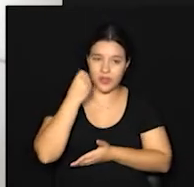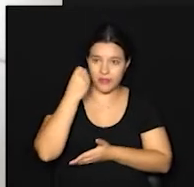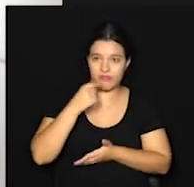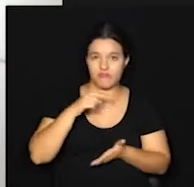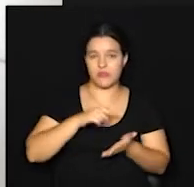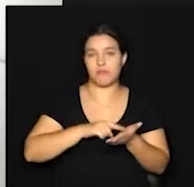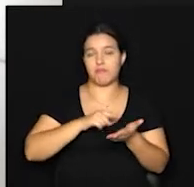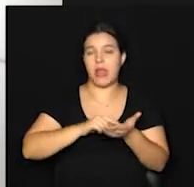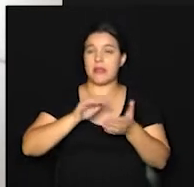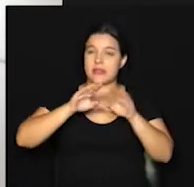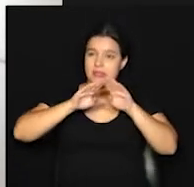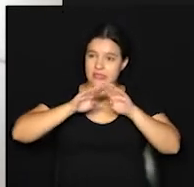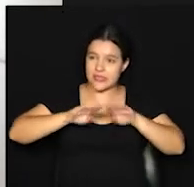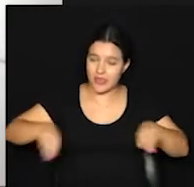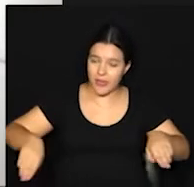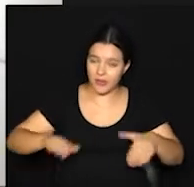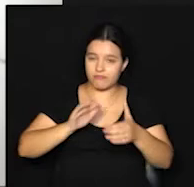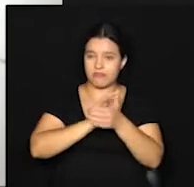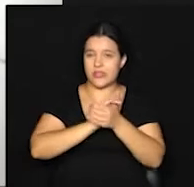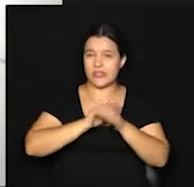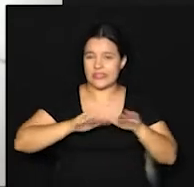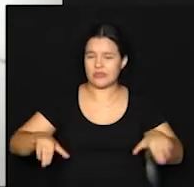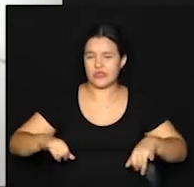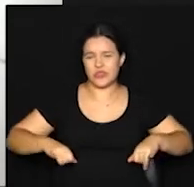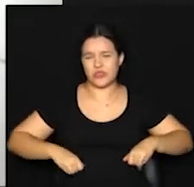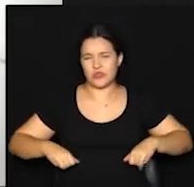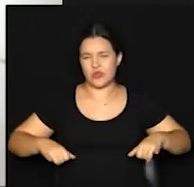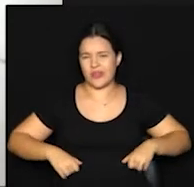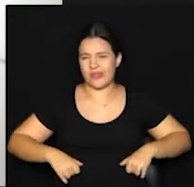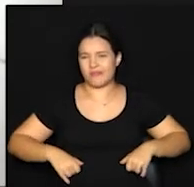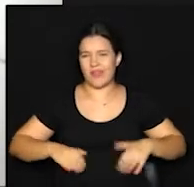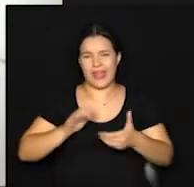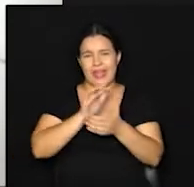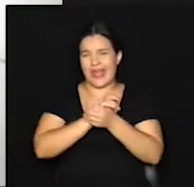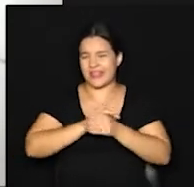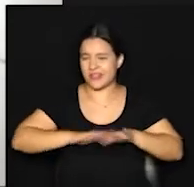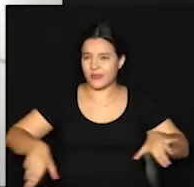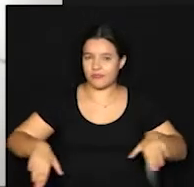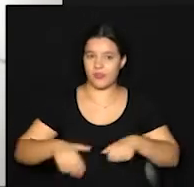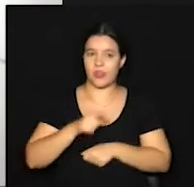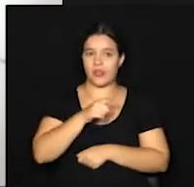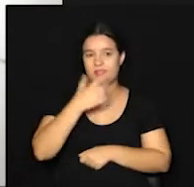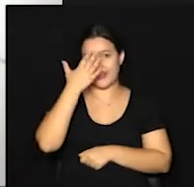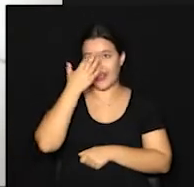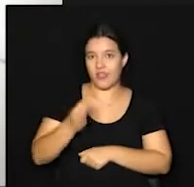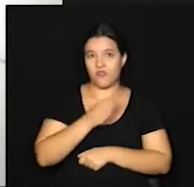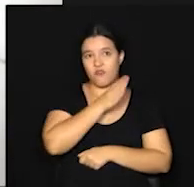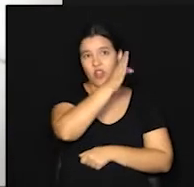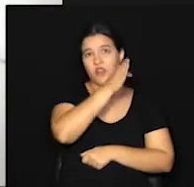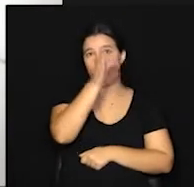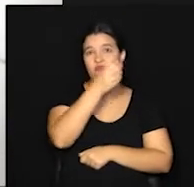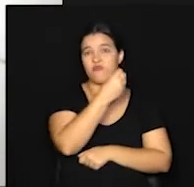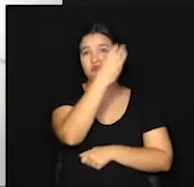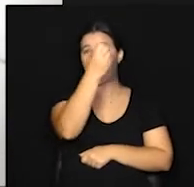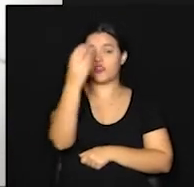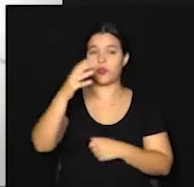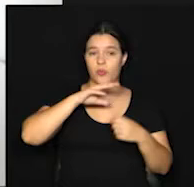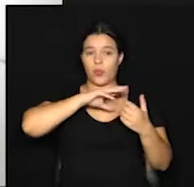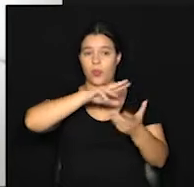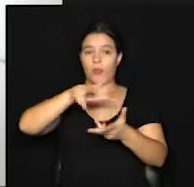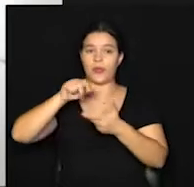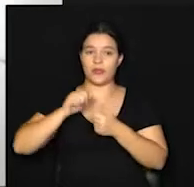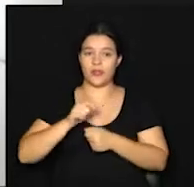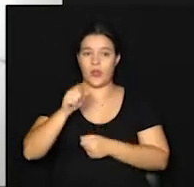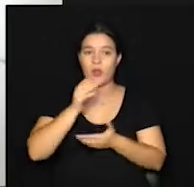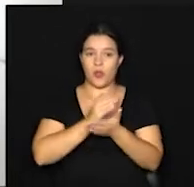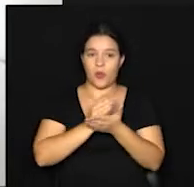era nem abusiva nem nada, era só uma relação desgastada, um casamento desgastado. E ela foi viajar o mundo. E ela começa por Roma.